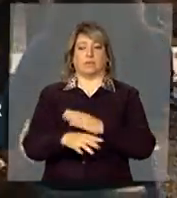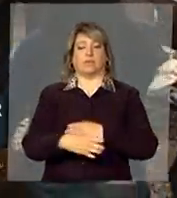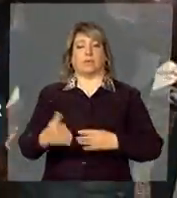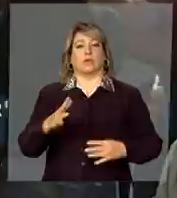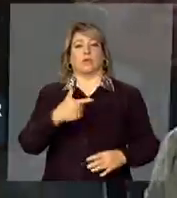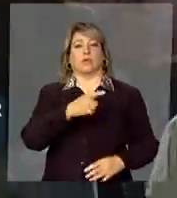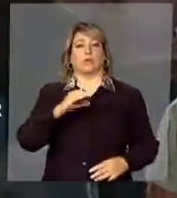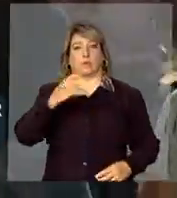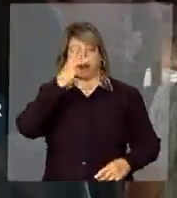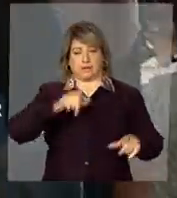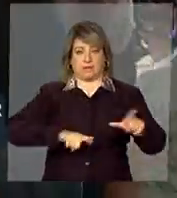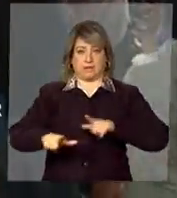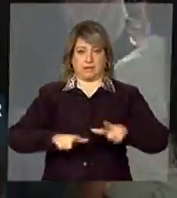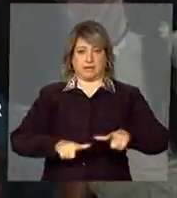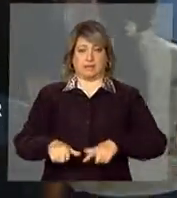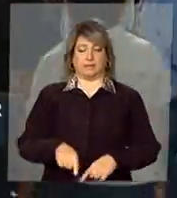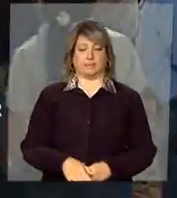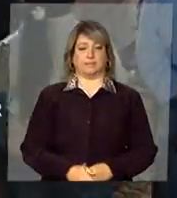trabalhadores.